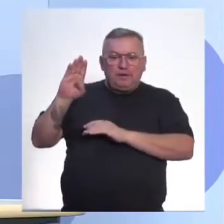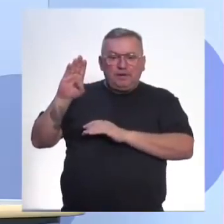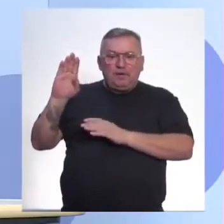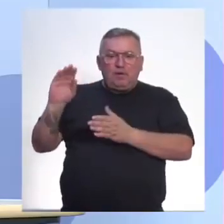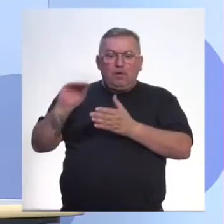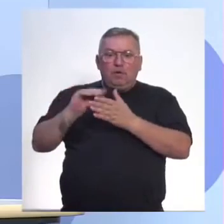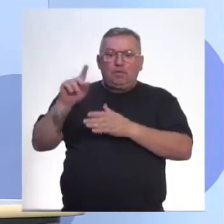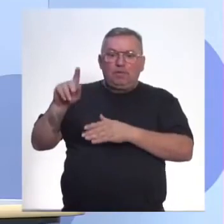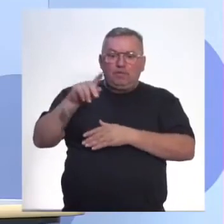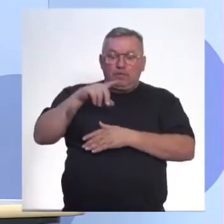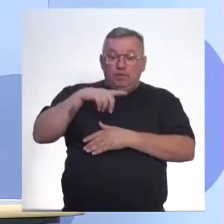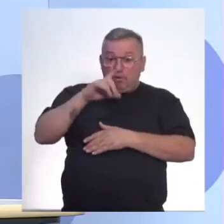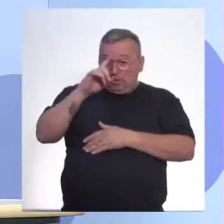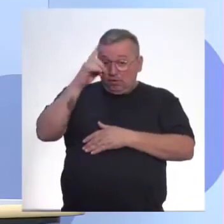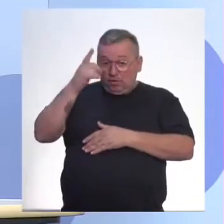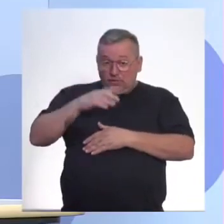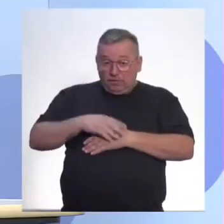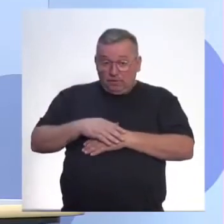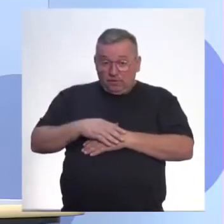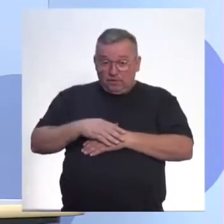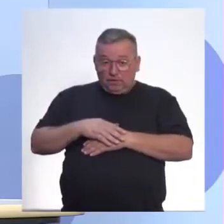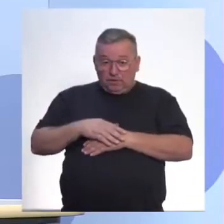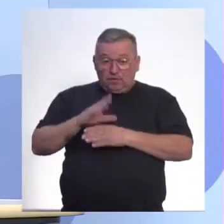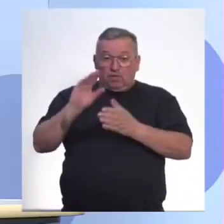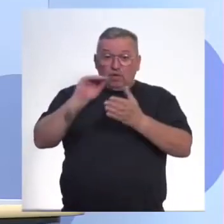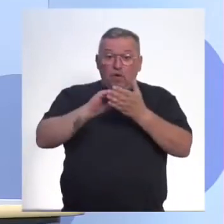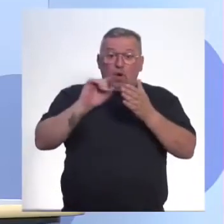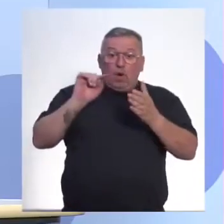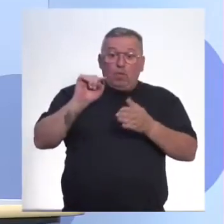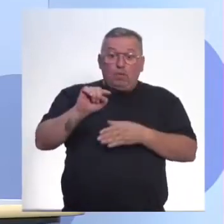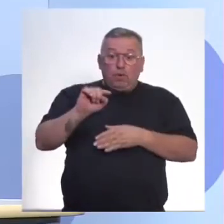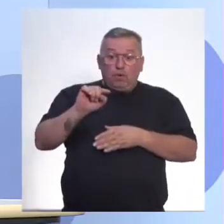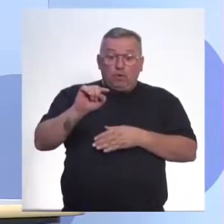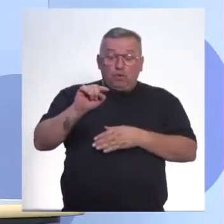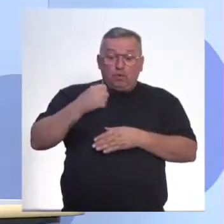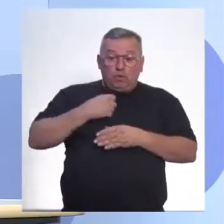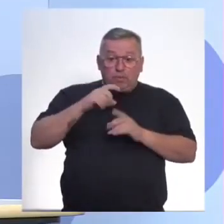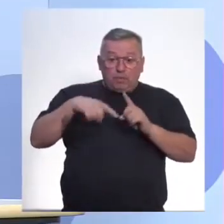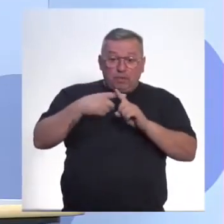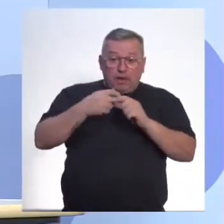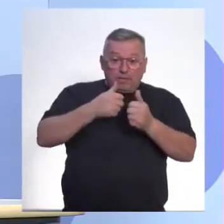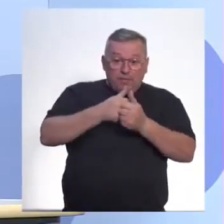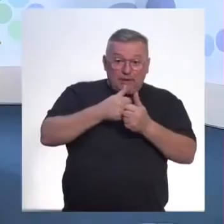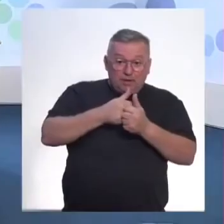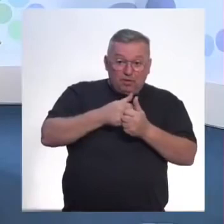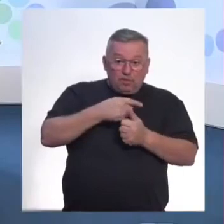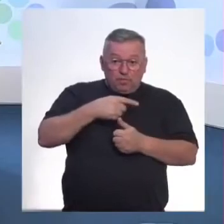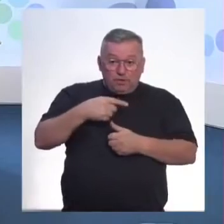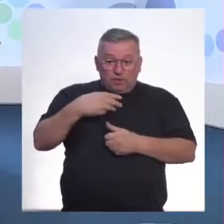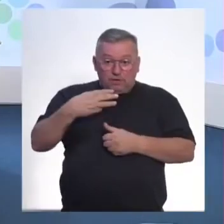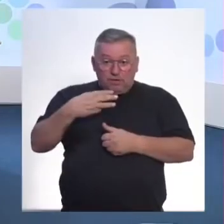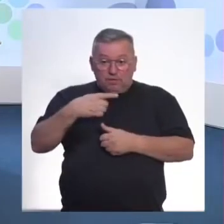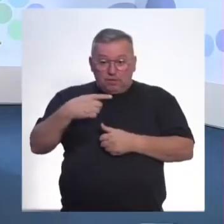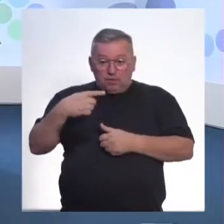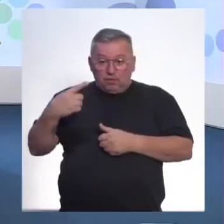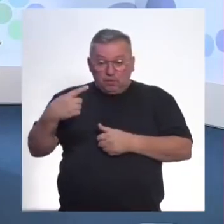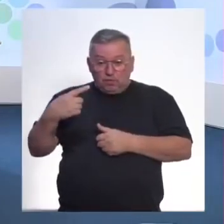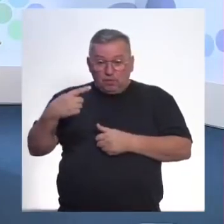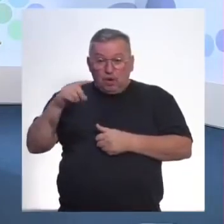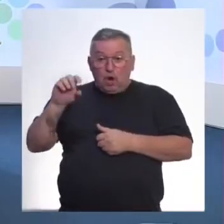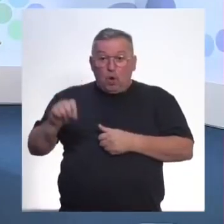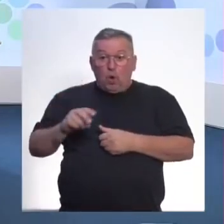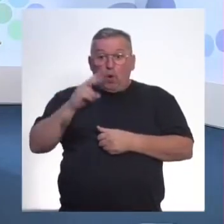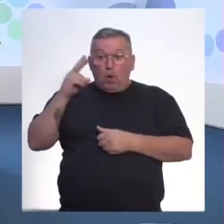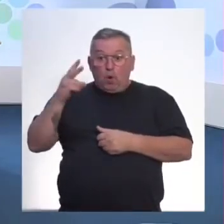colocou assim, professor, eu tenho uma dúvida. A gente coloca o ponto como o número mais perto, menos 3 menos 1,